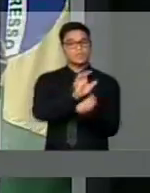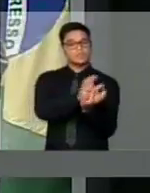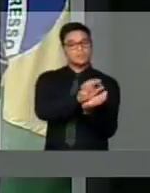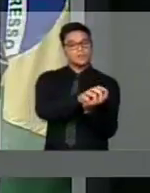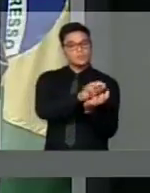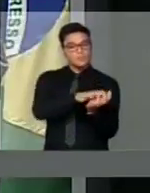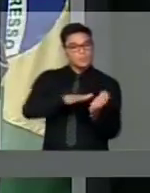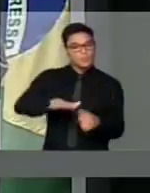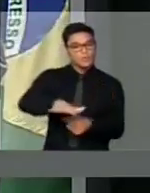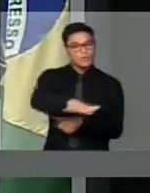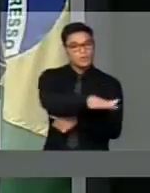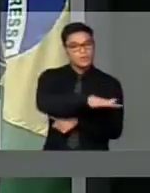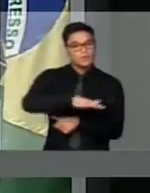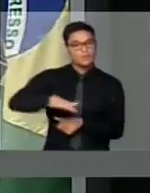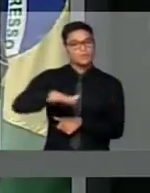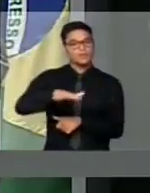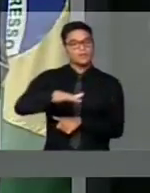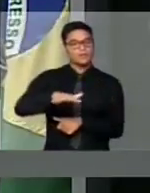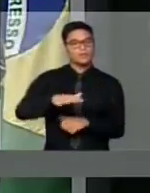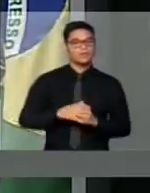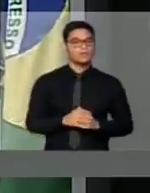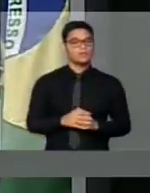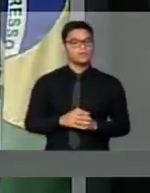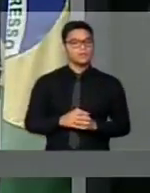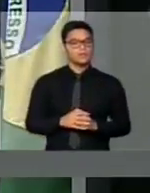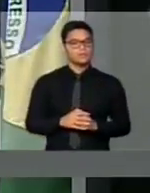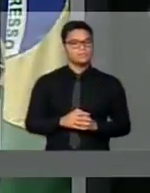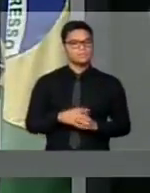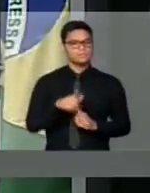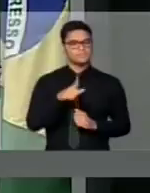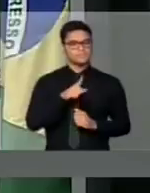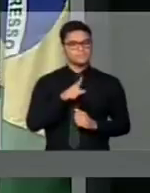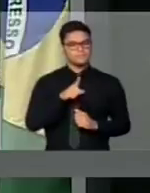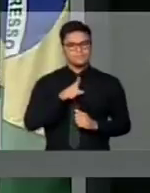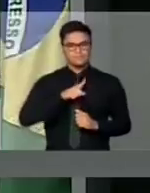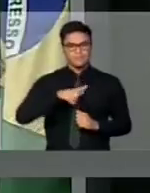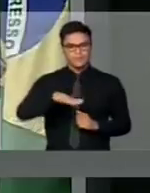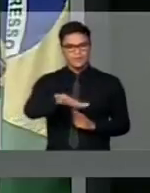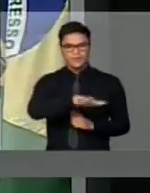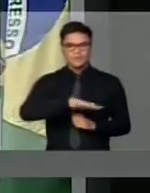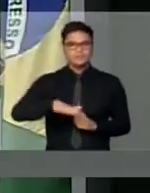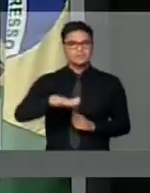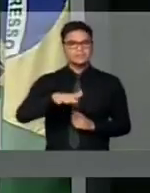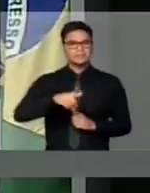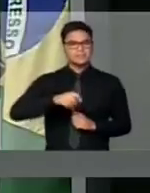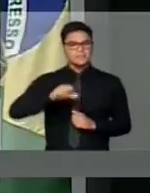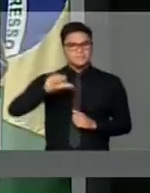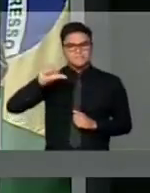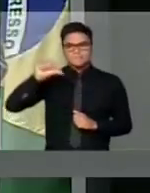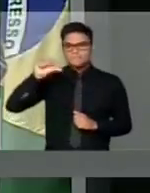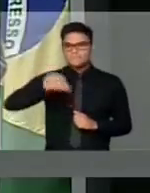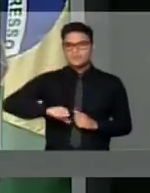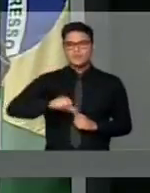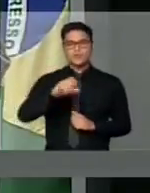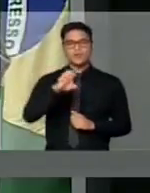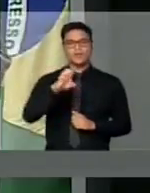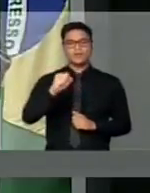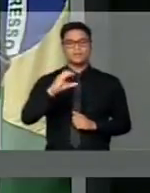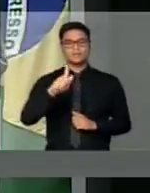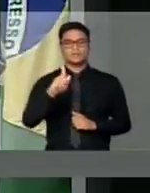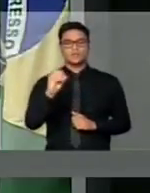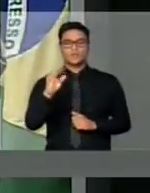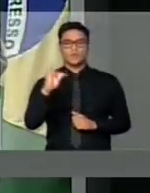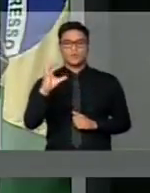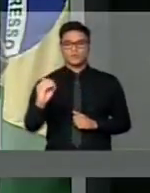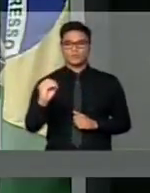região metropolitana do Recife são das regiões brasileiras as que têm o menor índice de coleta de esgoto,